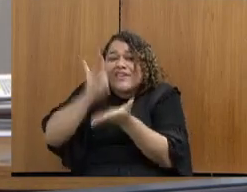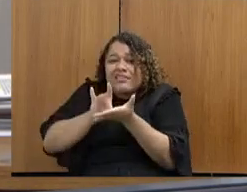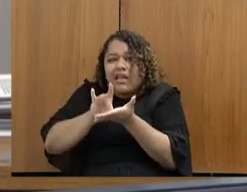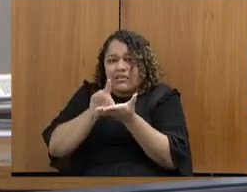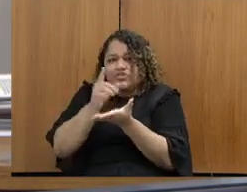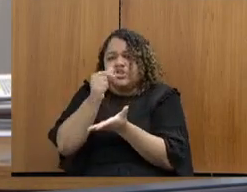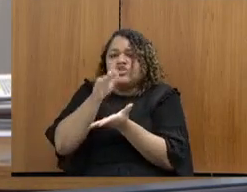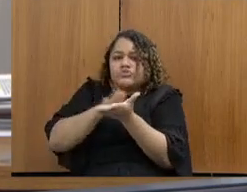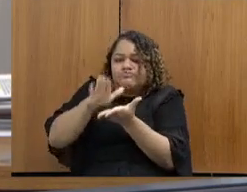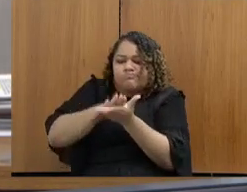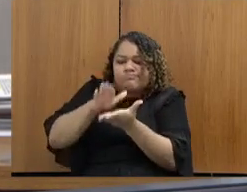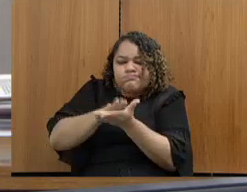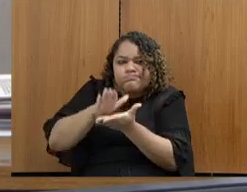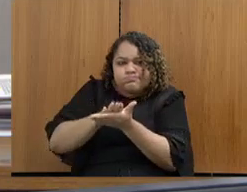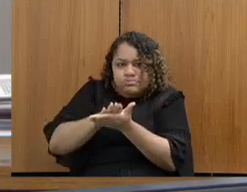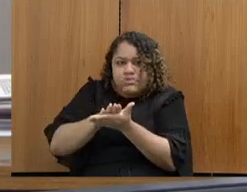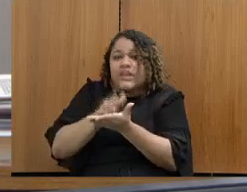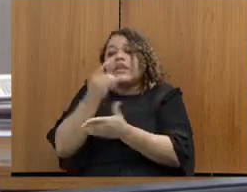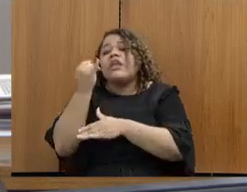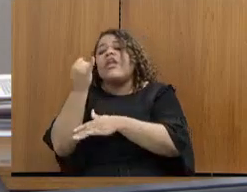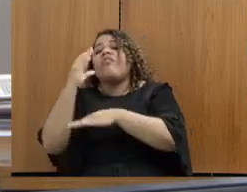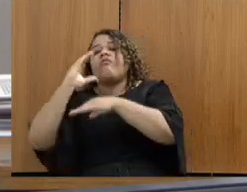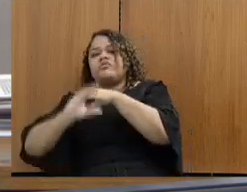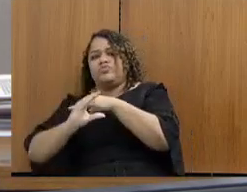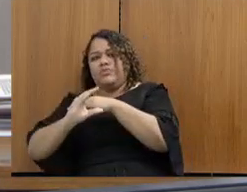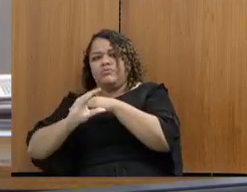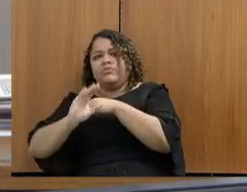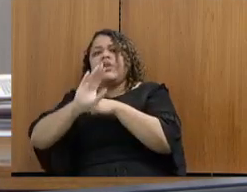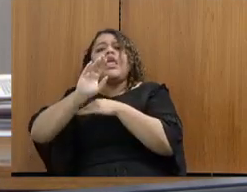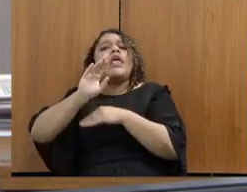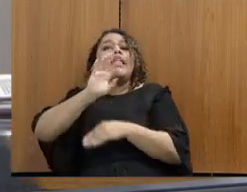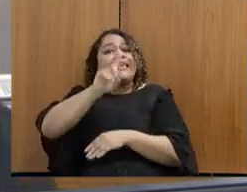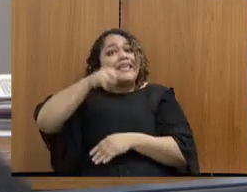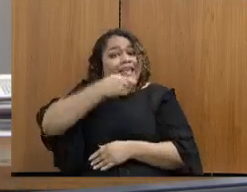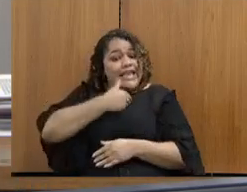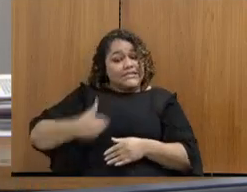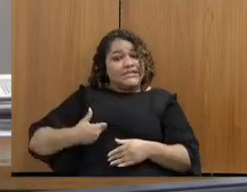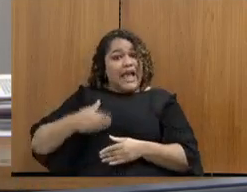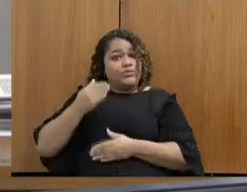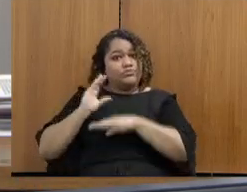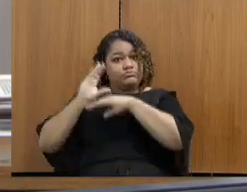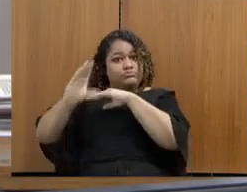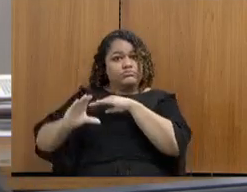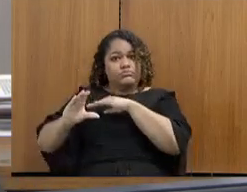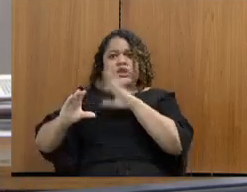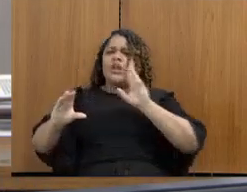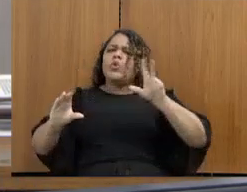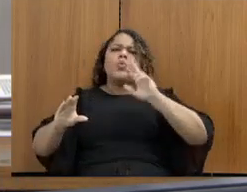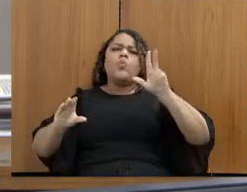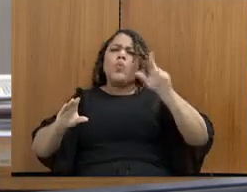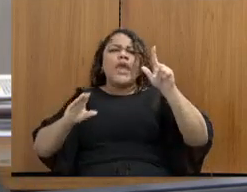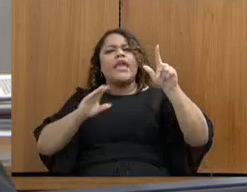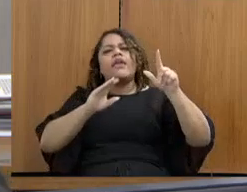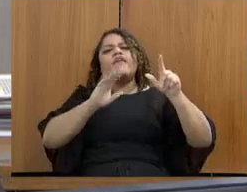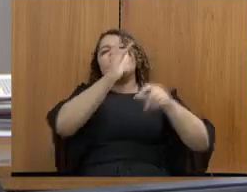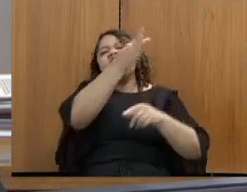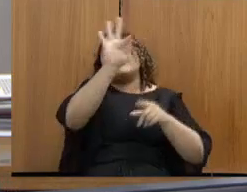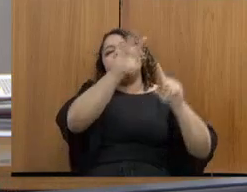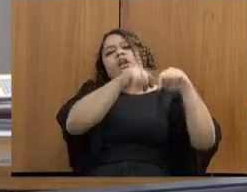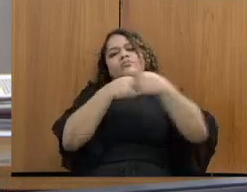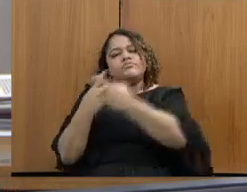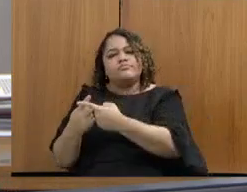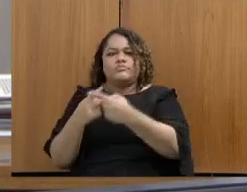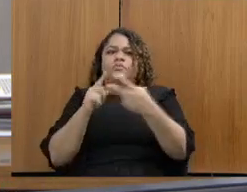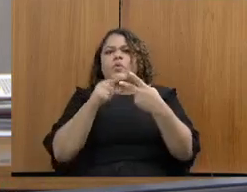com a rubrica do estado não de emenda parlamentar ou de transferência da União ou de convênio ou de